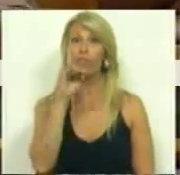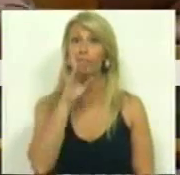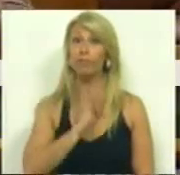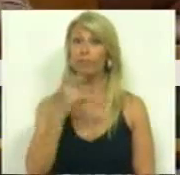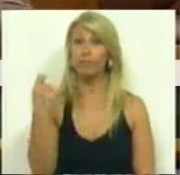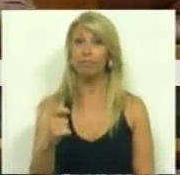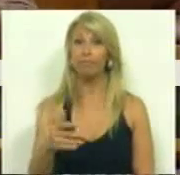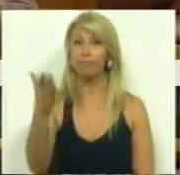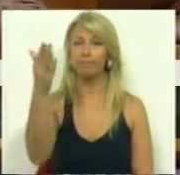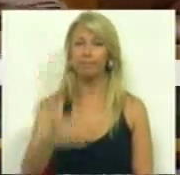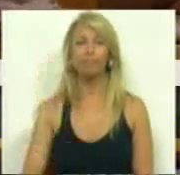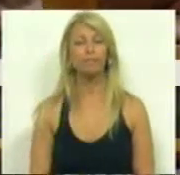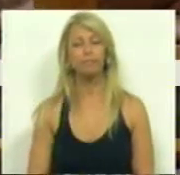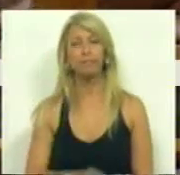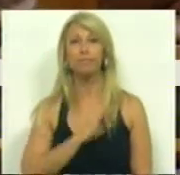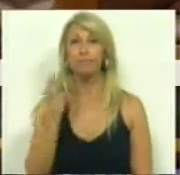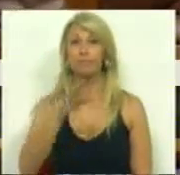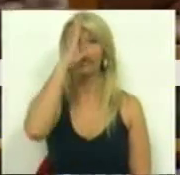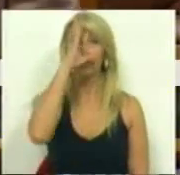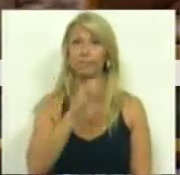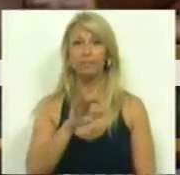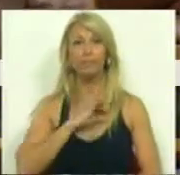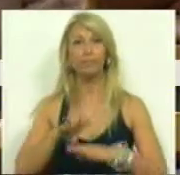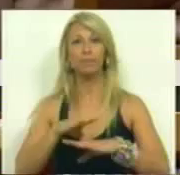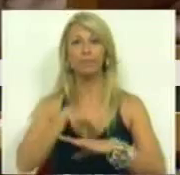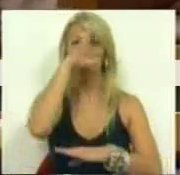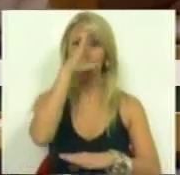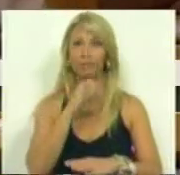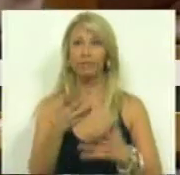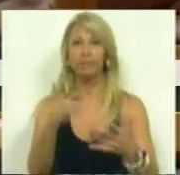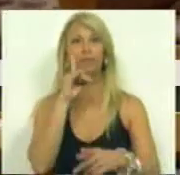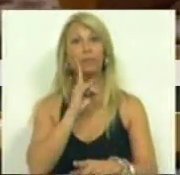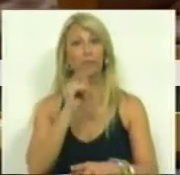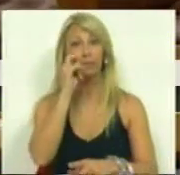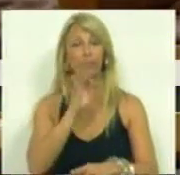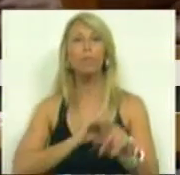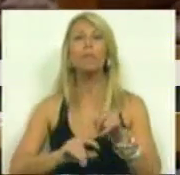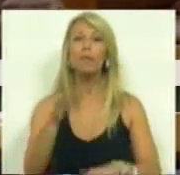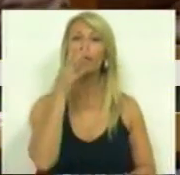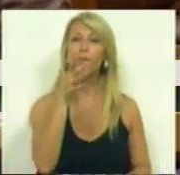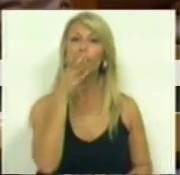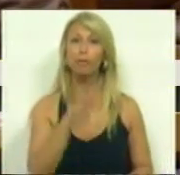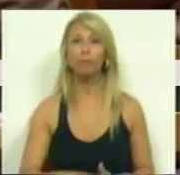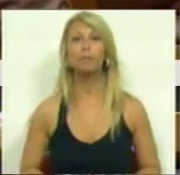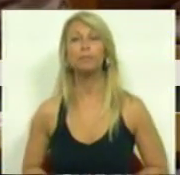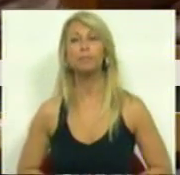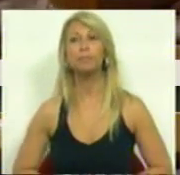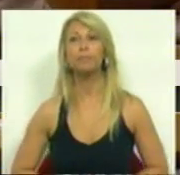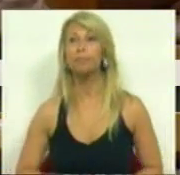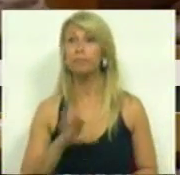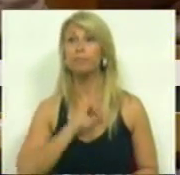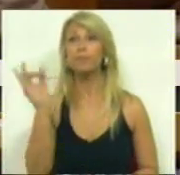Senhora Presidente, Sr. Primeiro-Ministro, Srs. Membros do Governo, Sras. Deputadas, Srs. Deputados.